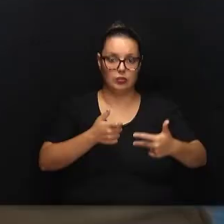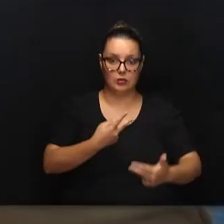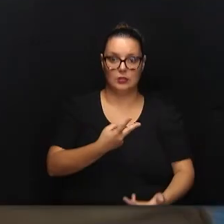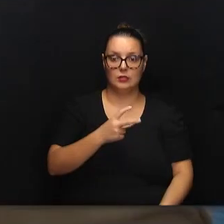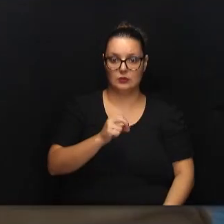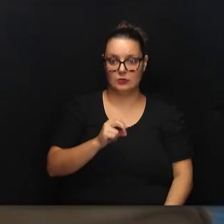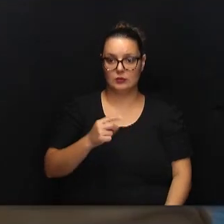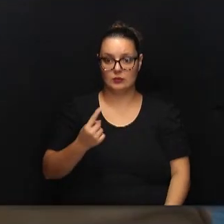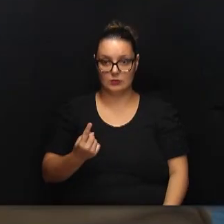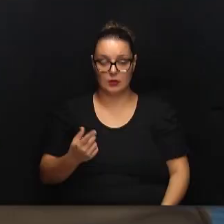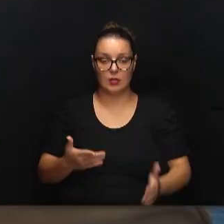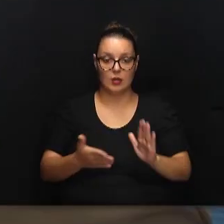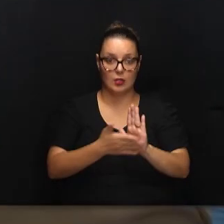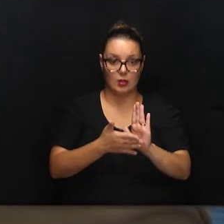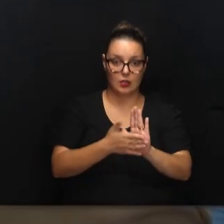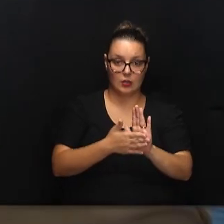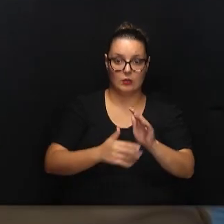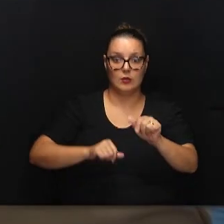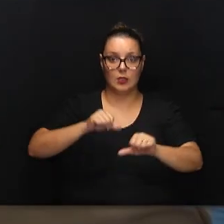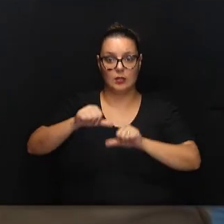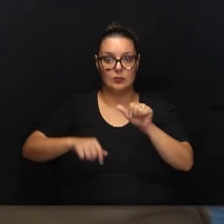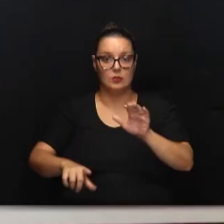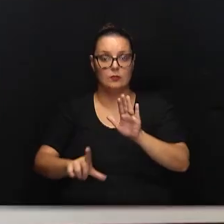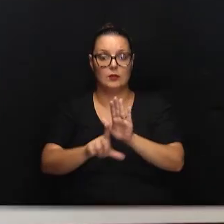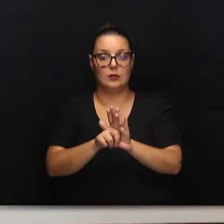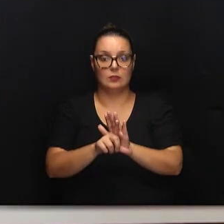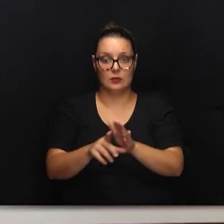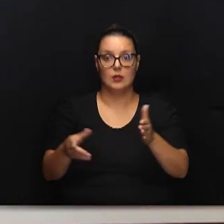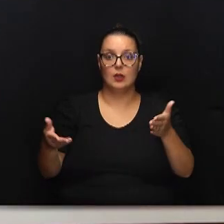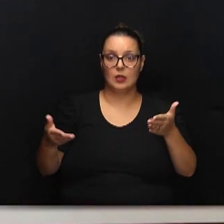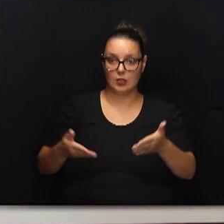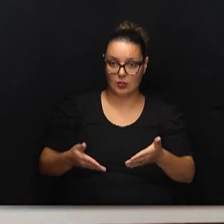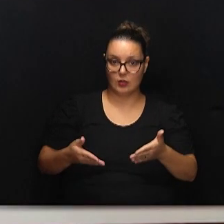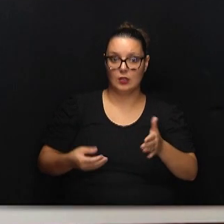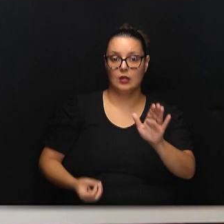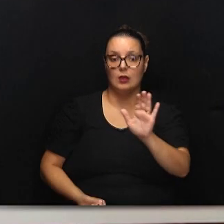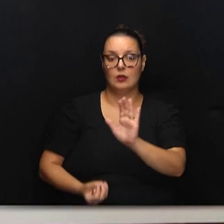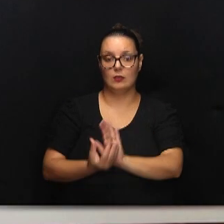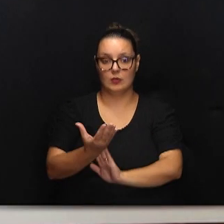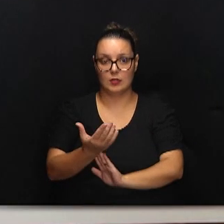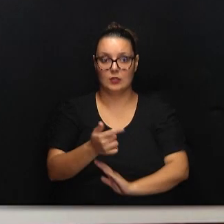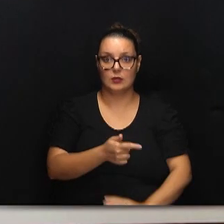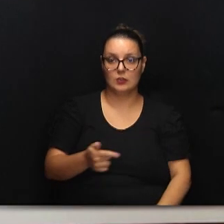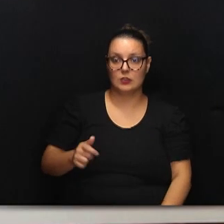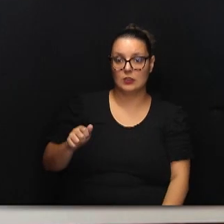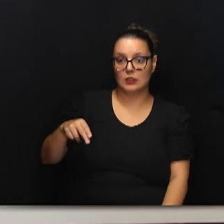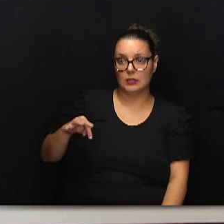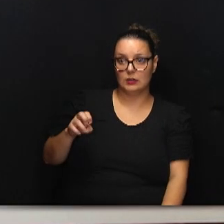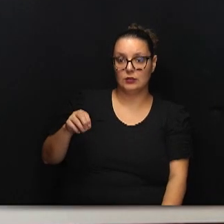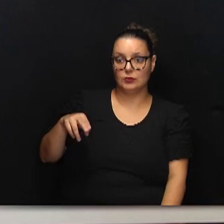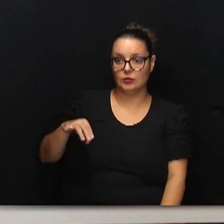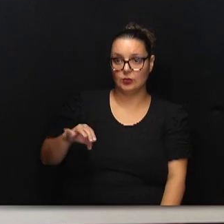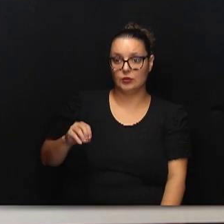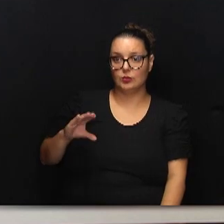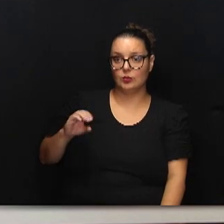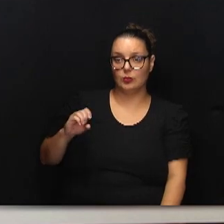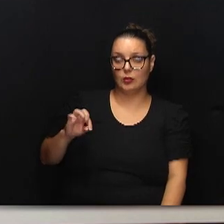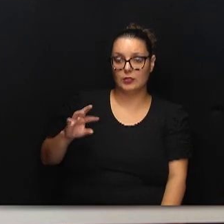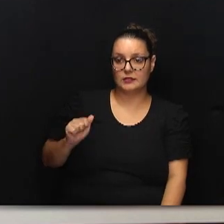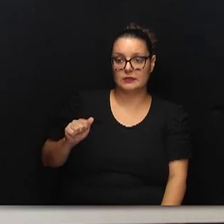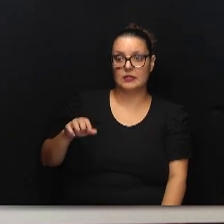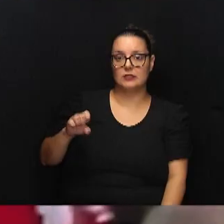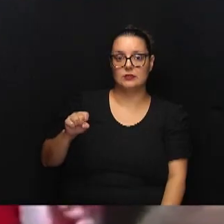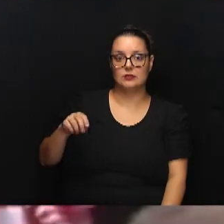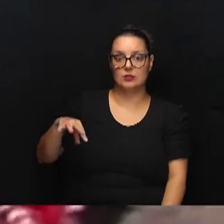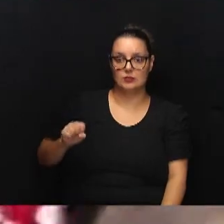A proposta prevê a alteração da lei que atualmente institui a Semana Antônio da Costa Santos para o mês Antônio